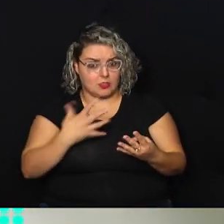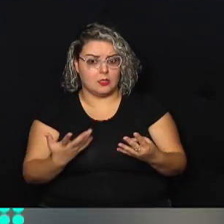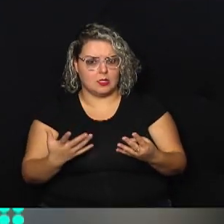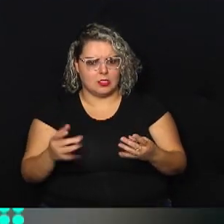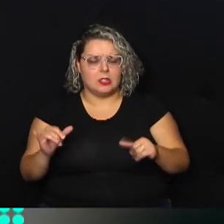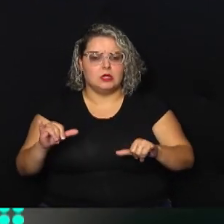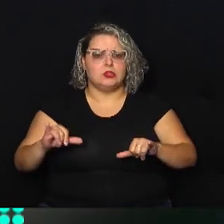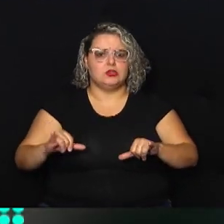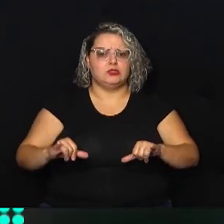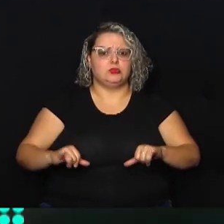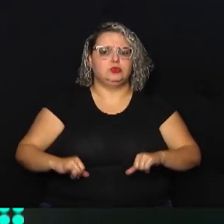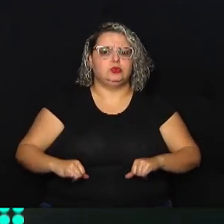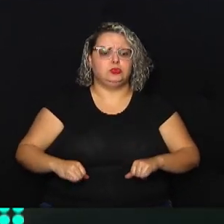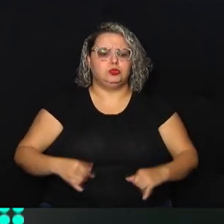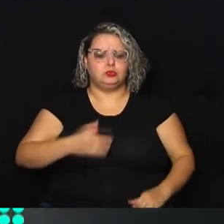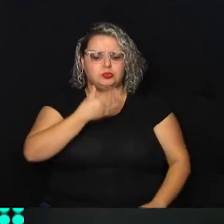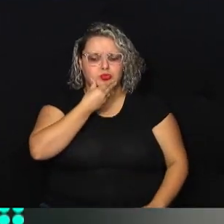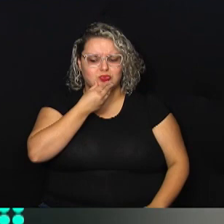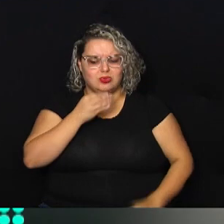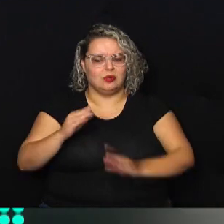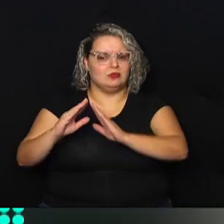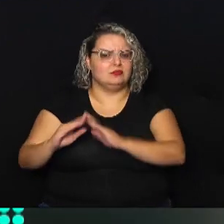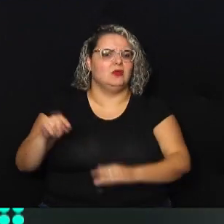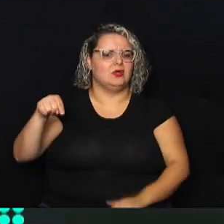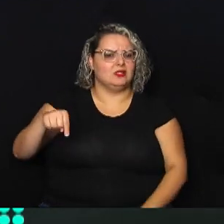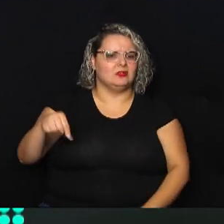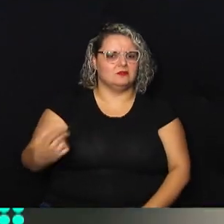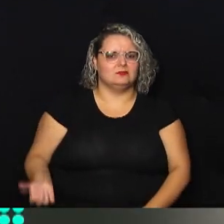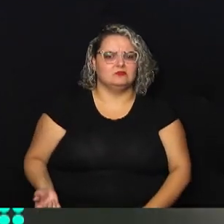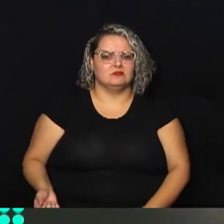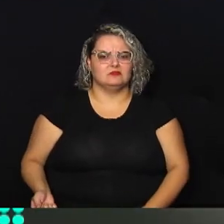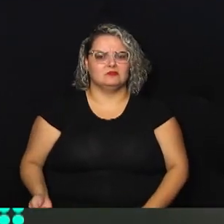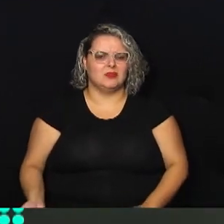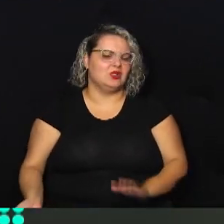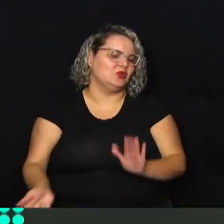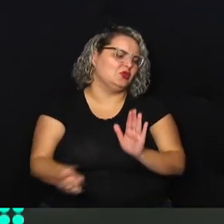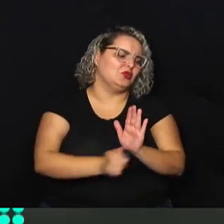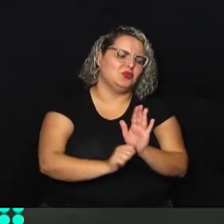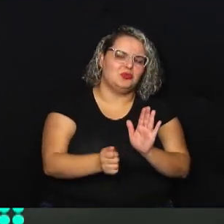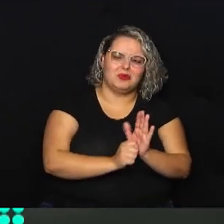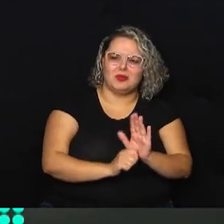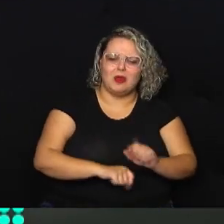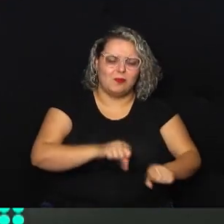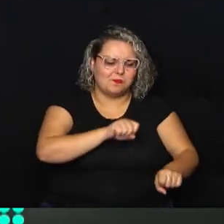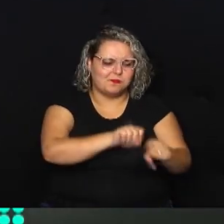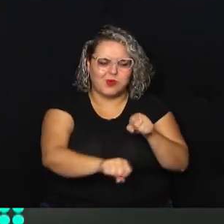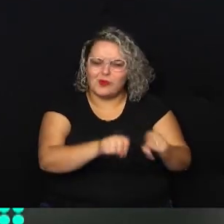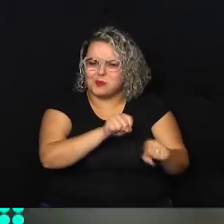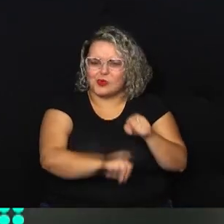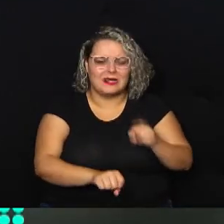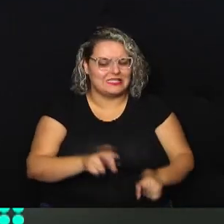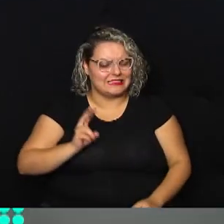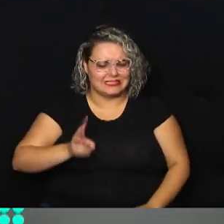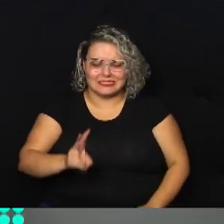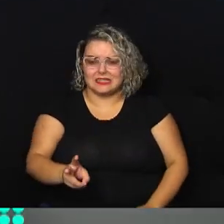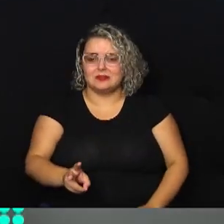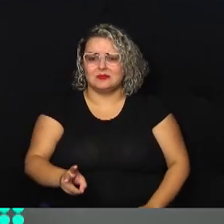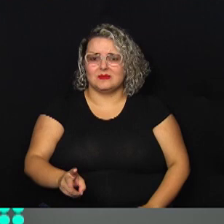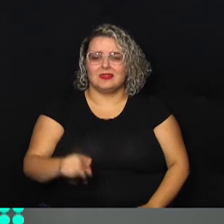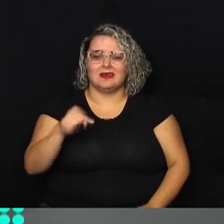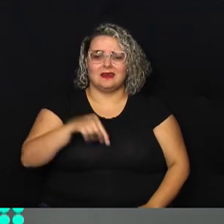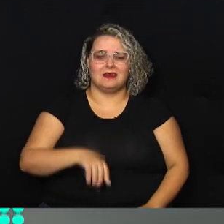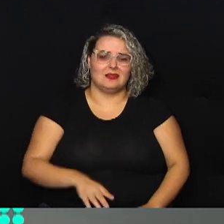nas mãos dos homens que lá residem. Drogadas e estupradas de maneira sistemática, elas são acusadas